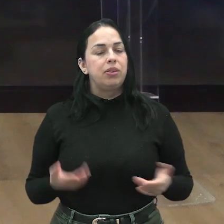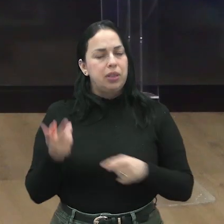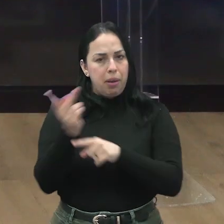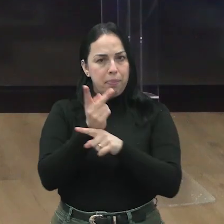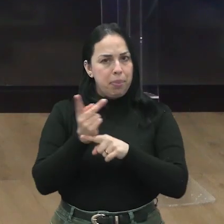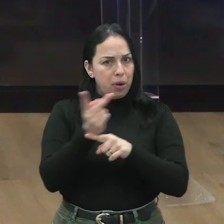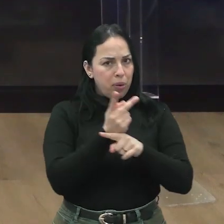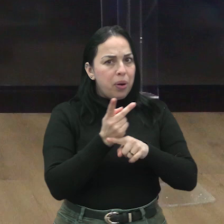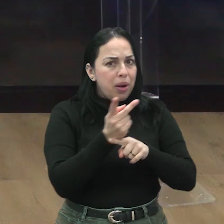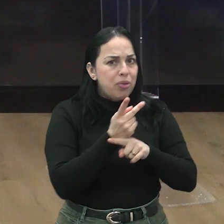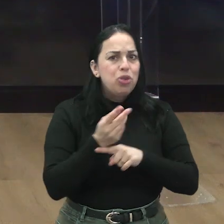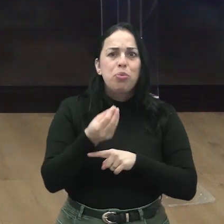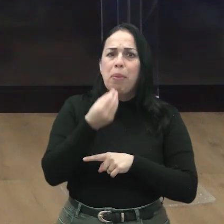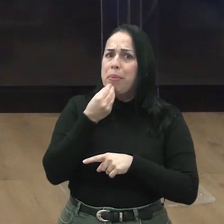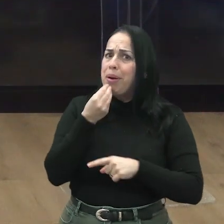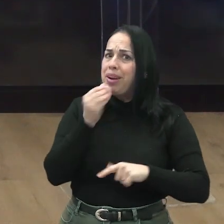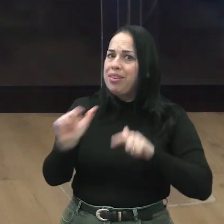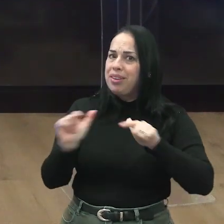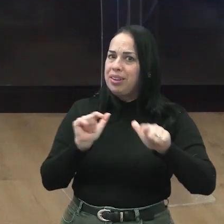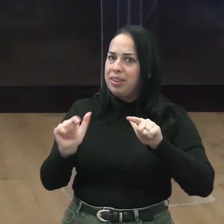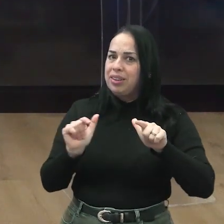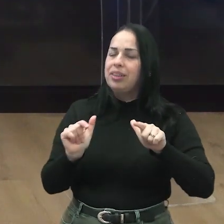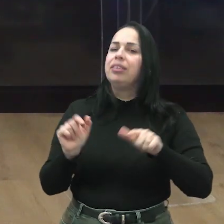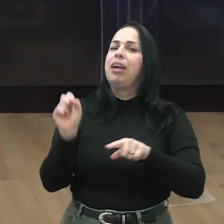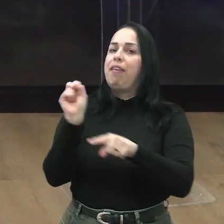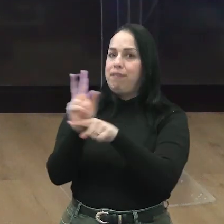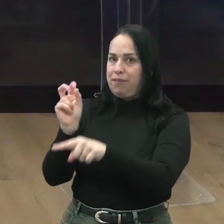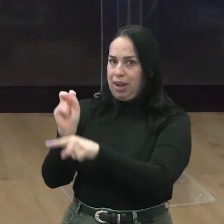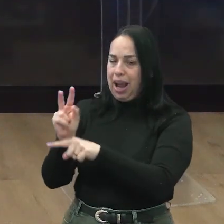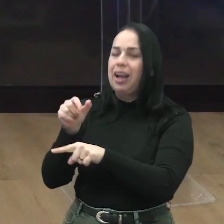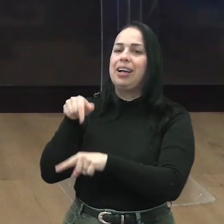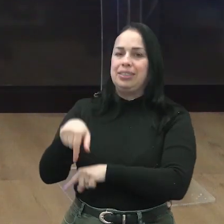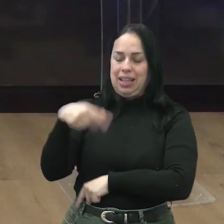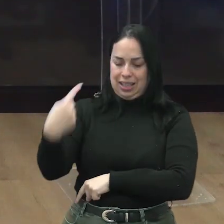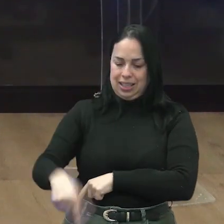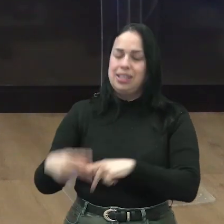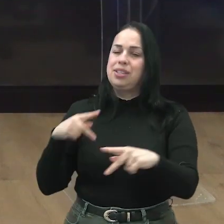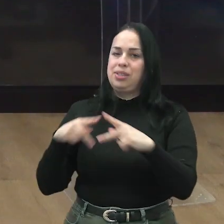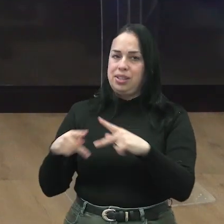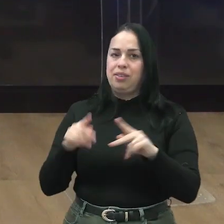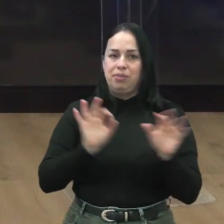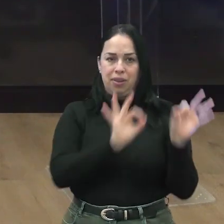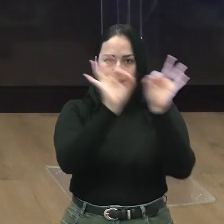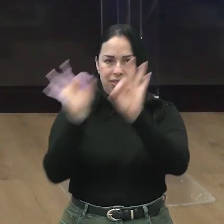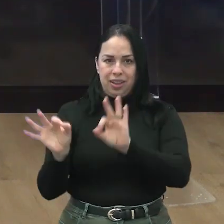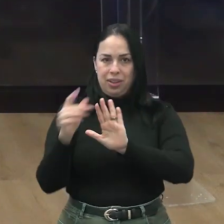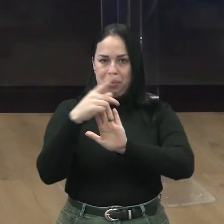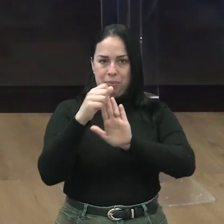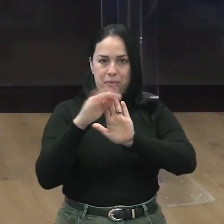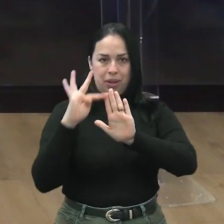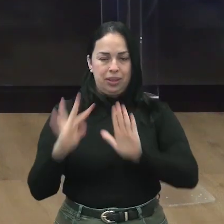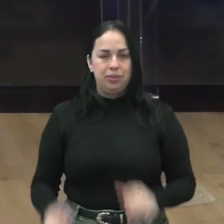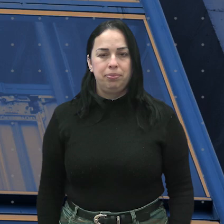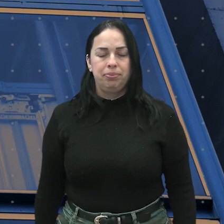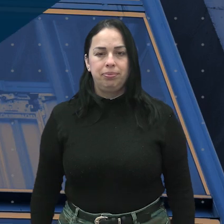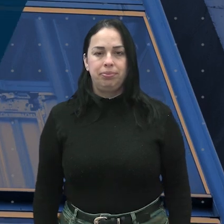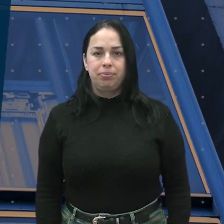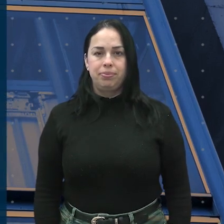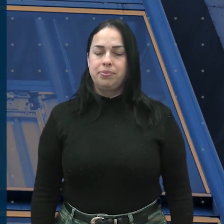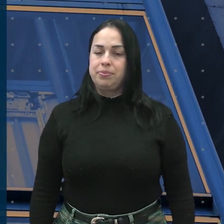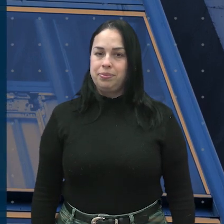E quem está em busca de uma chance no mercado de trabalho tem vagas abertas aqui na cidade. Vamos ver na agenda de serviço.